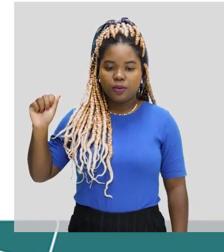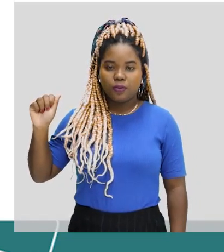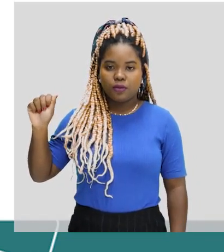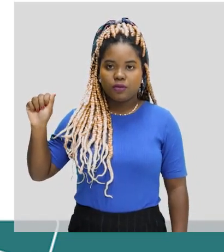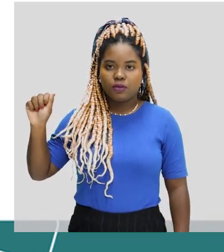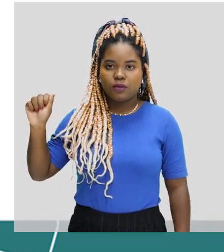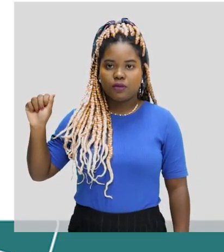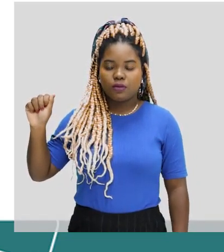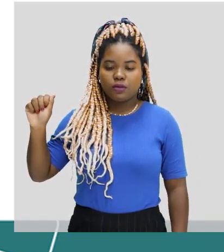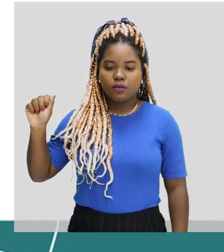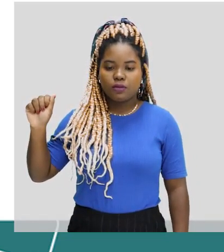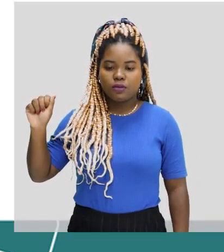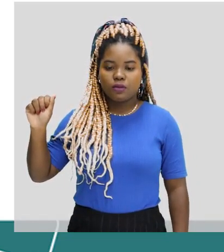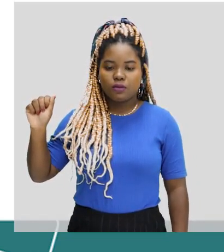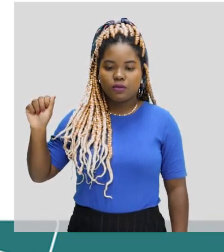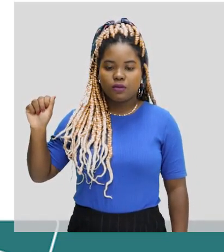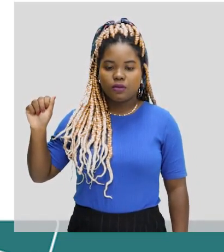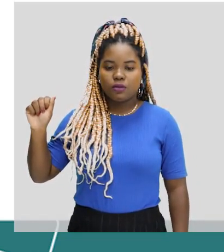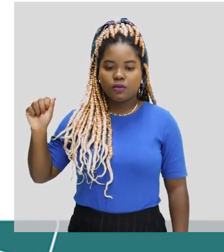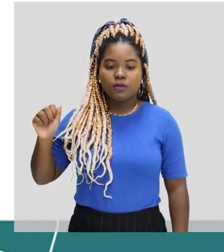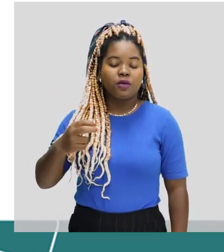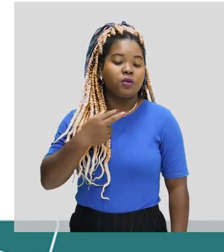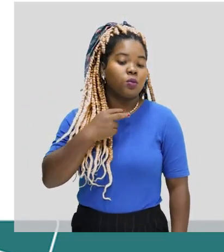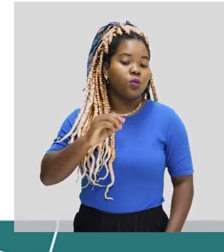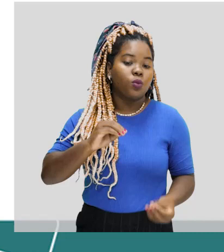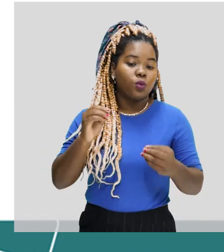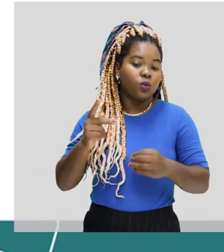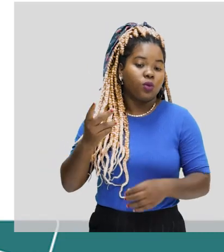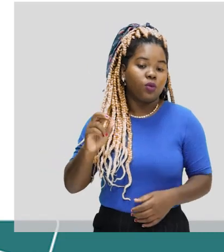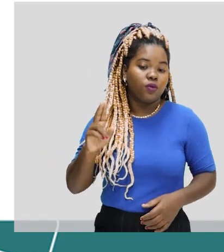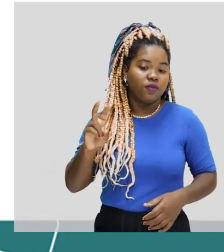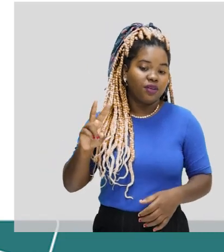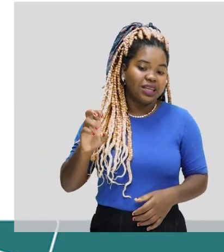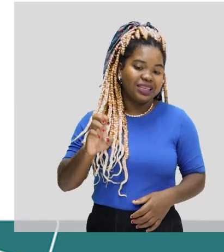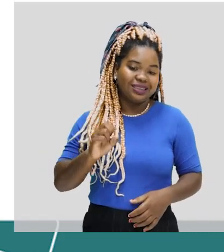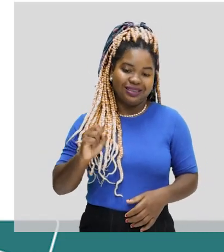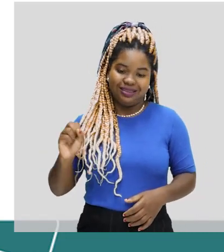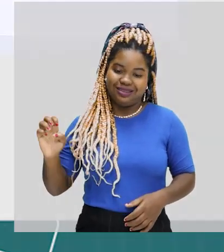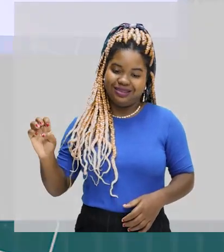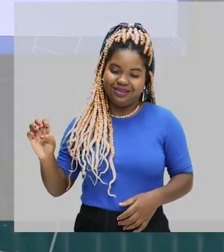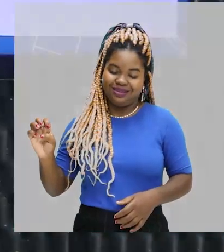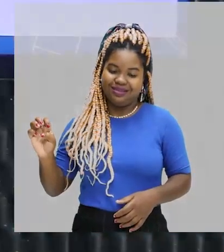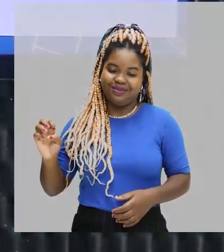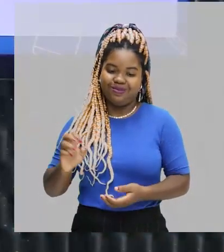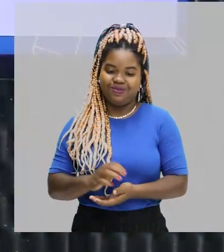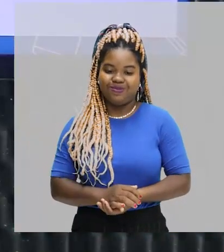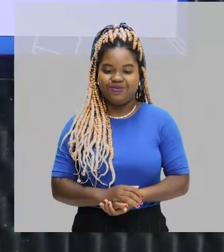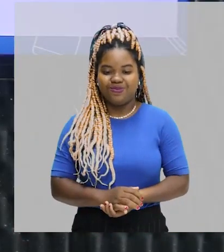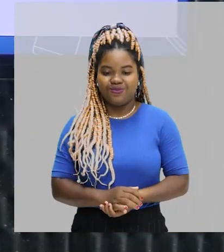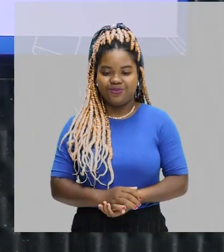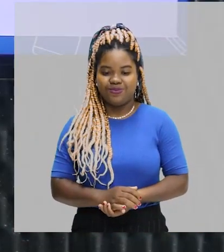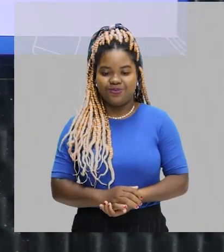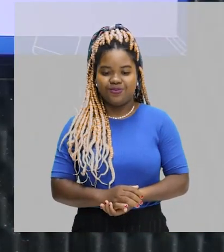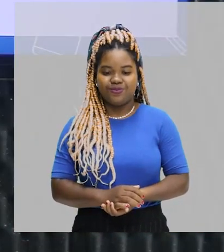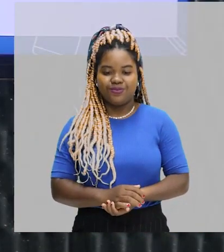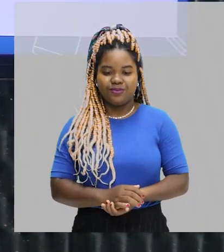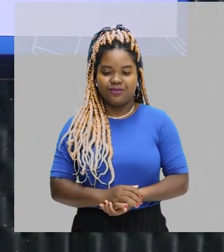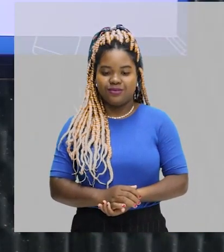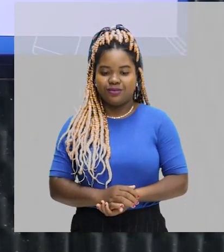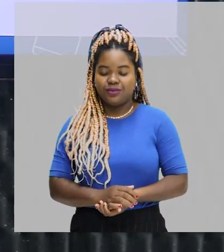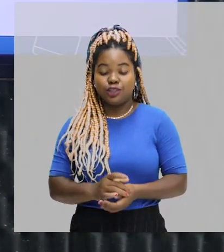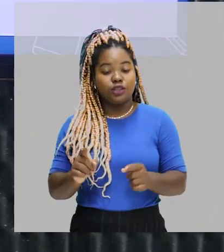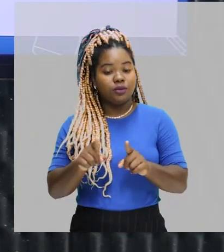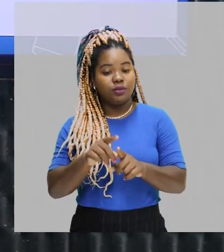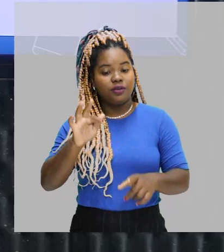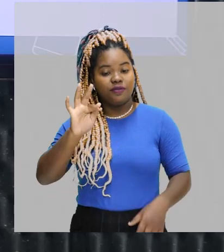posso colocar houvessem. Então, no caso, eu eliminaria aqui a letra D e a letra E. Eu também não posso colocar fazem,